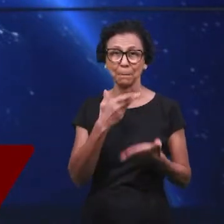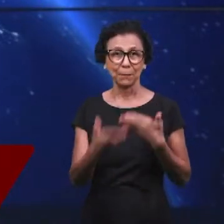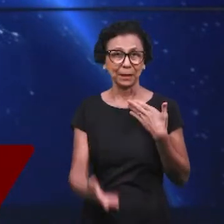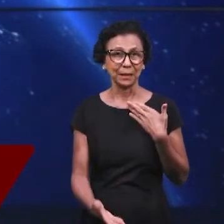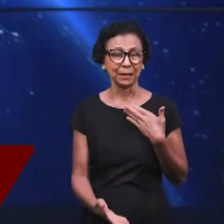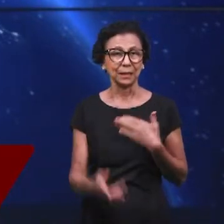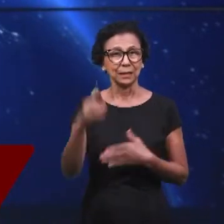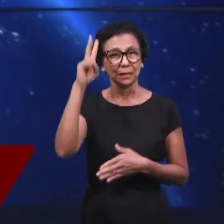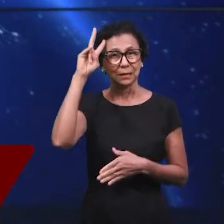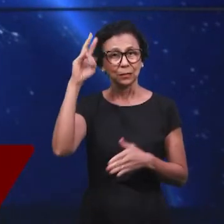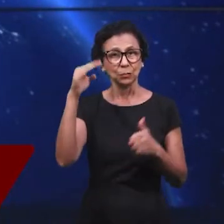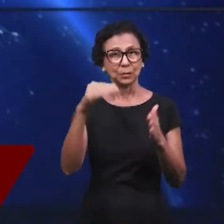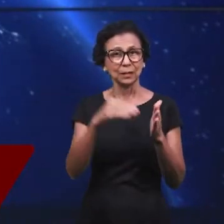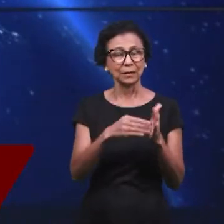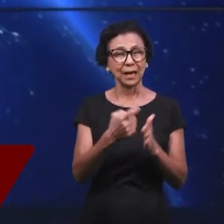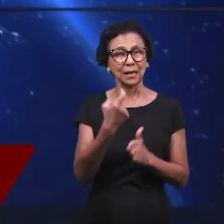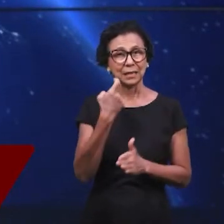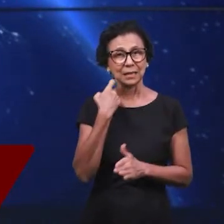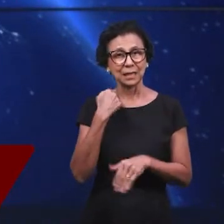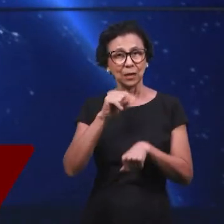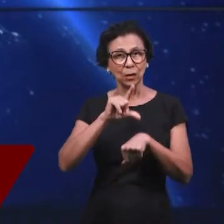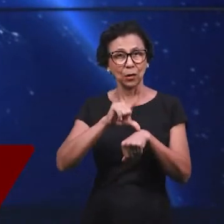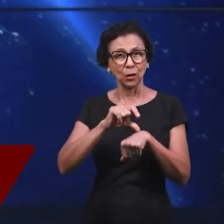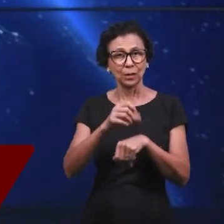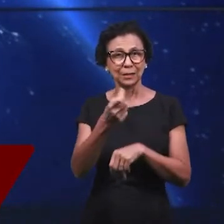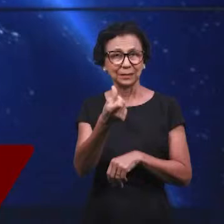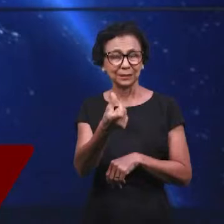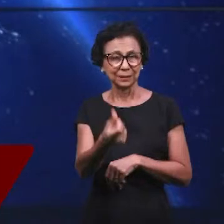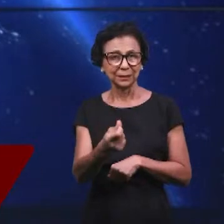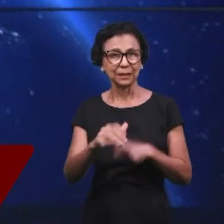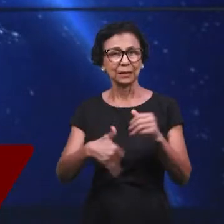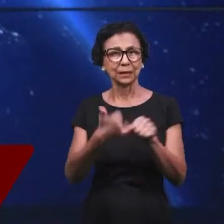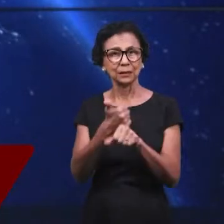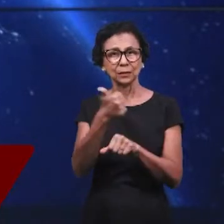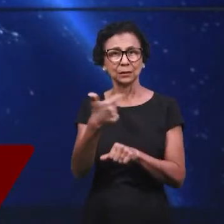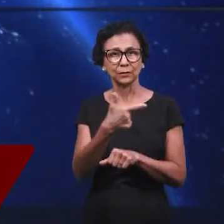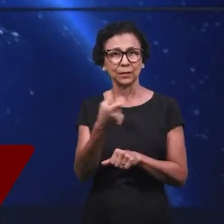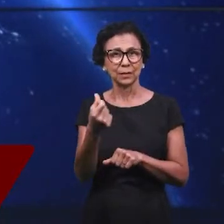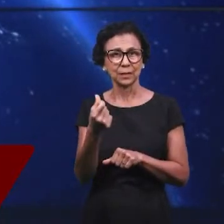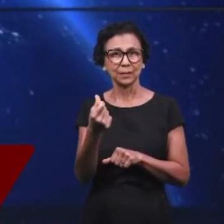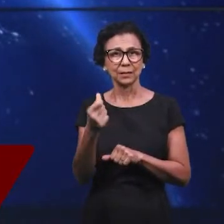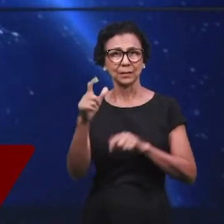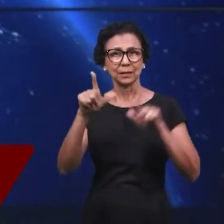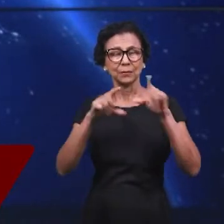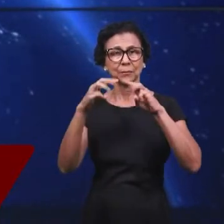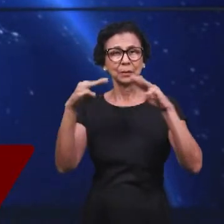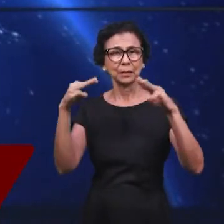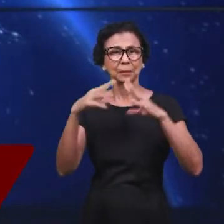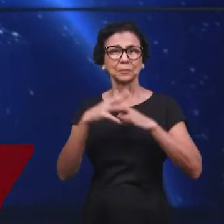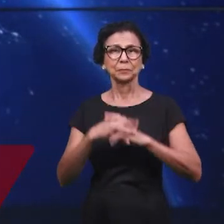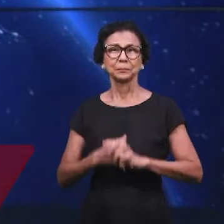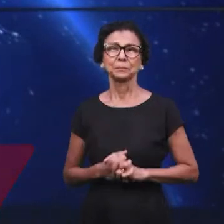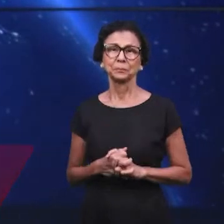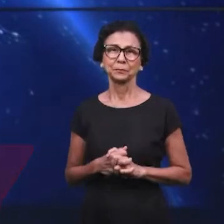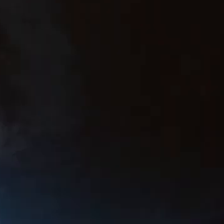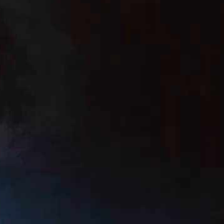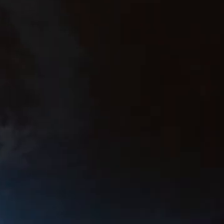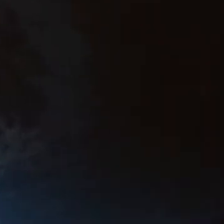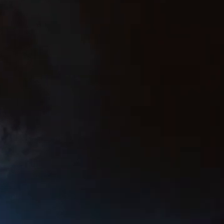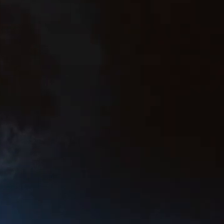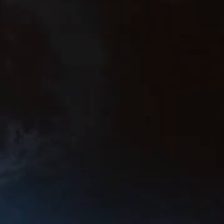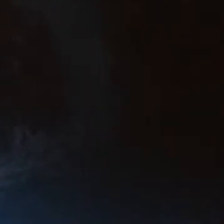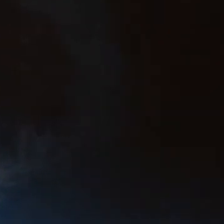grande bênção. Não perca, de segunda a sexta, às 18 horas, no canal 126 TV Manaim.